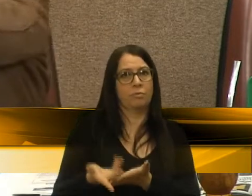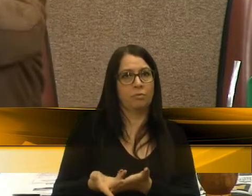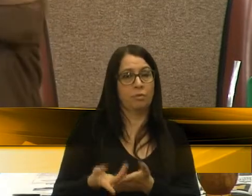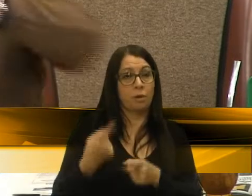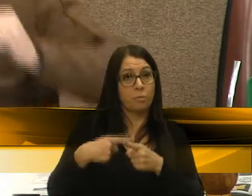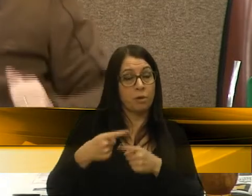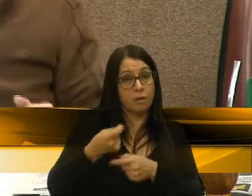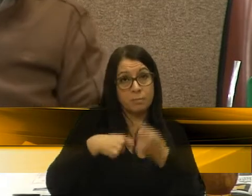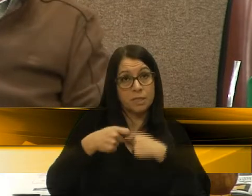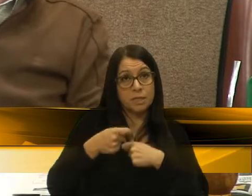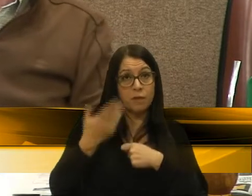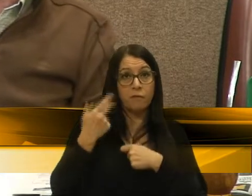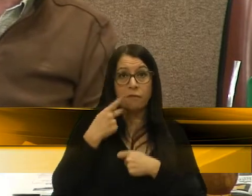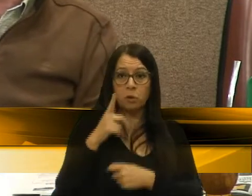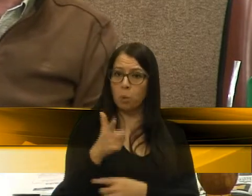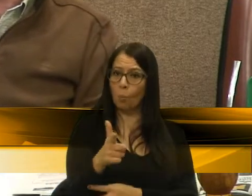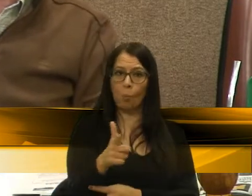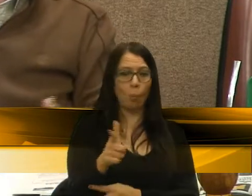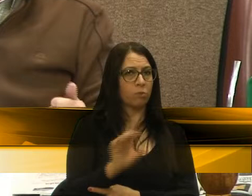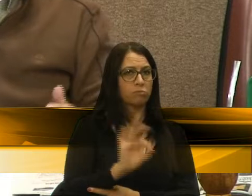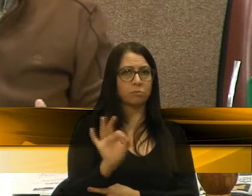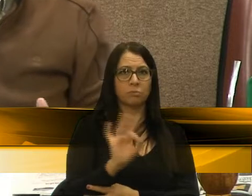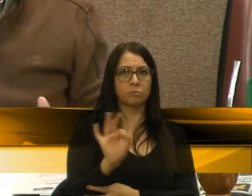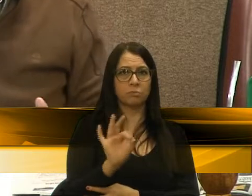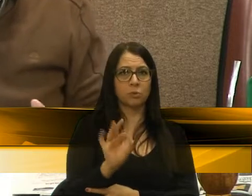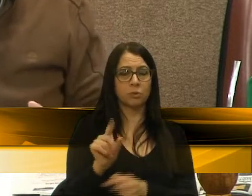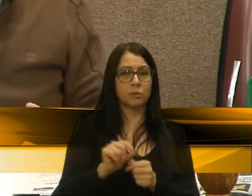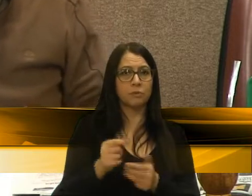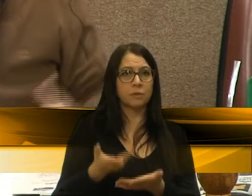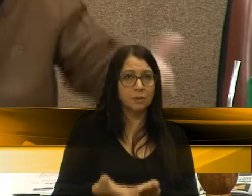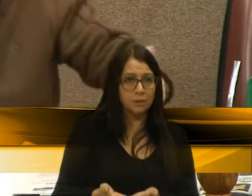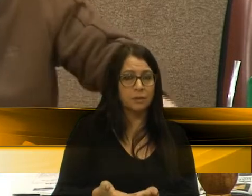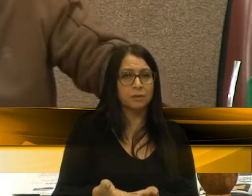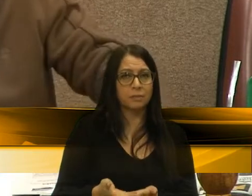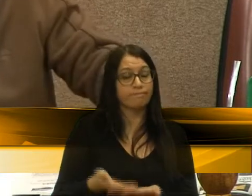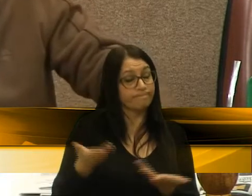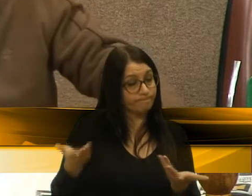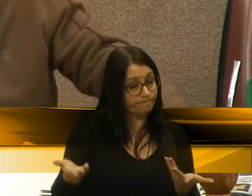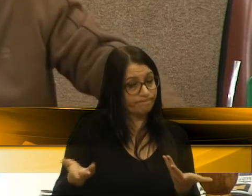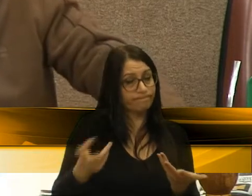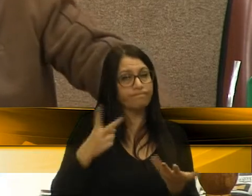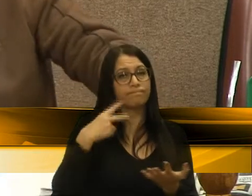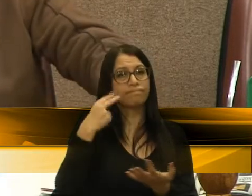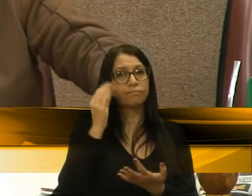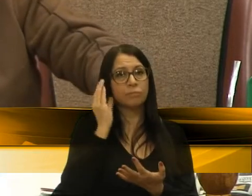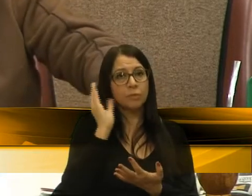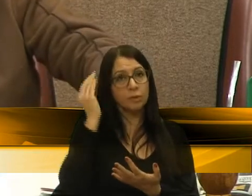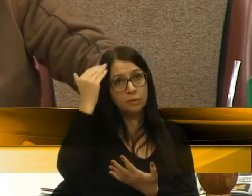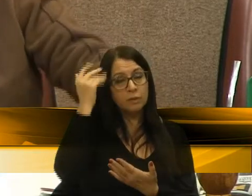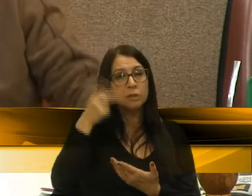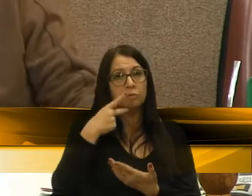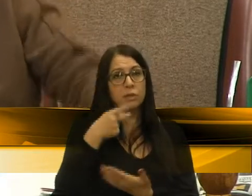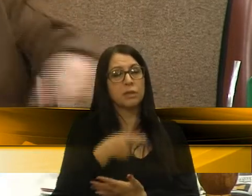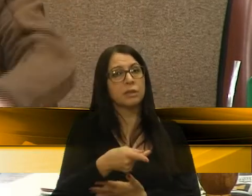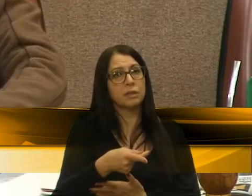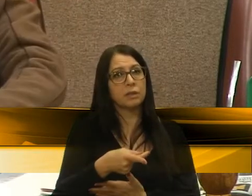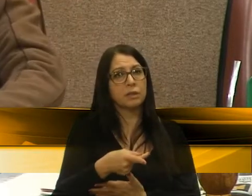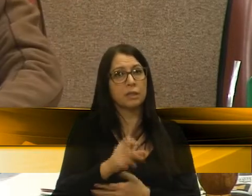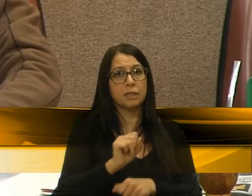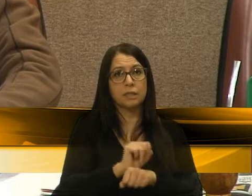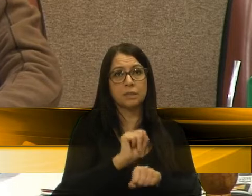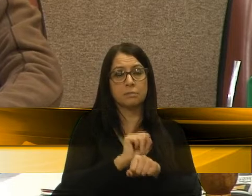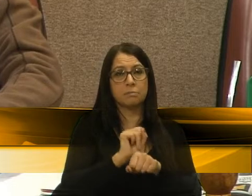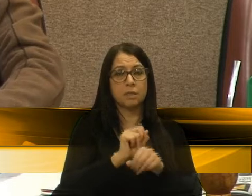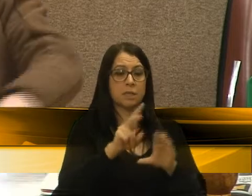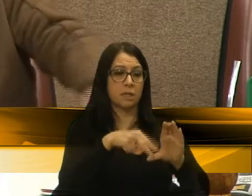a administração diz que não tem o que ela está fazendo? Então, vereador Felipe, alegar que espera que a